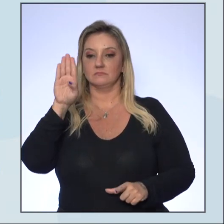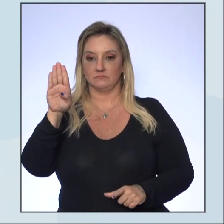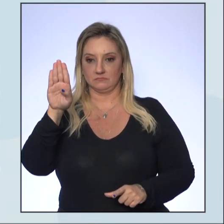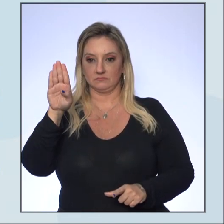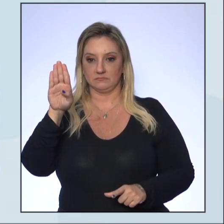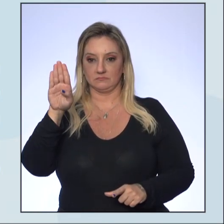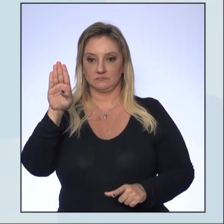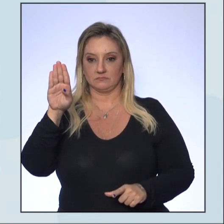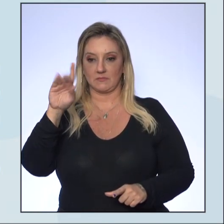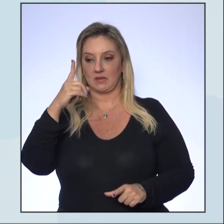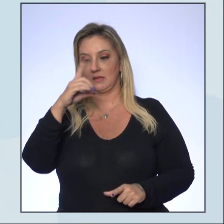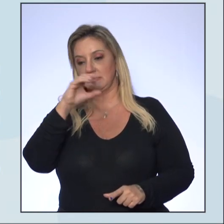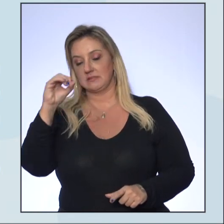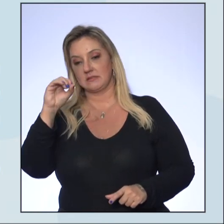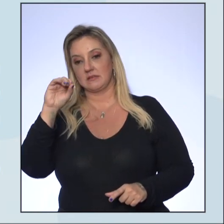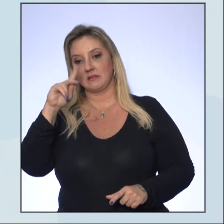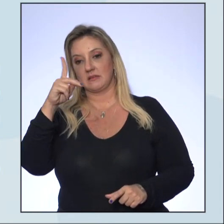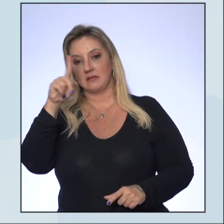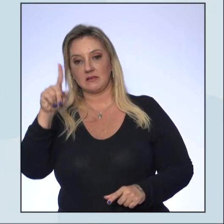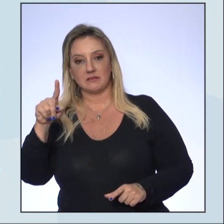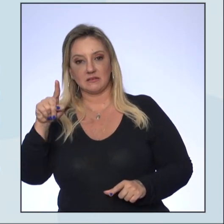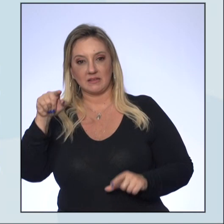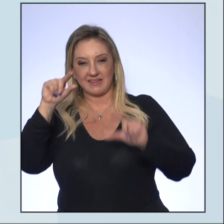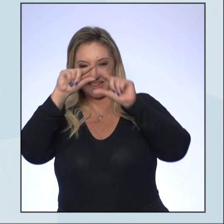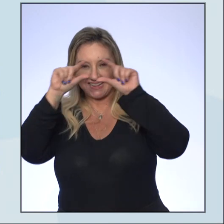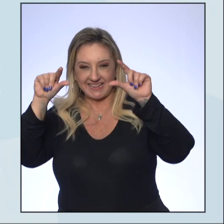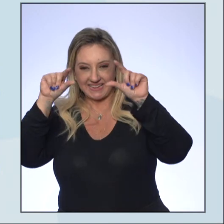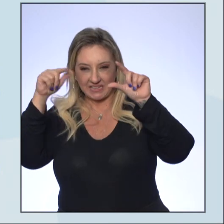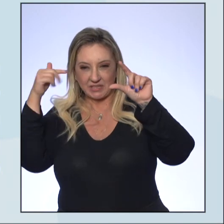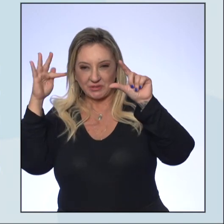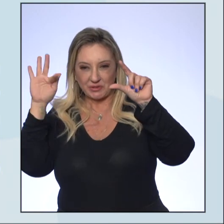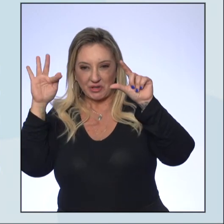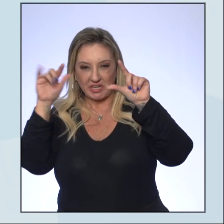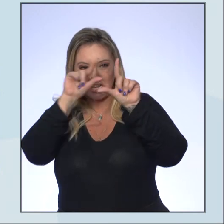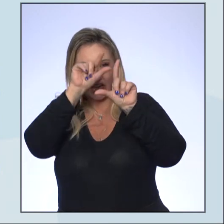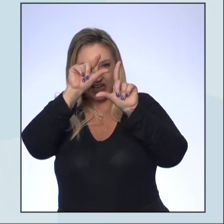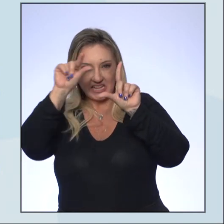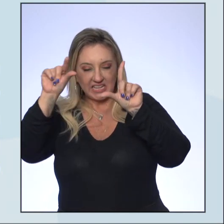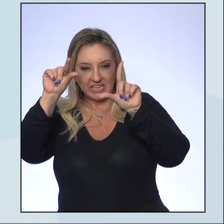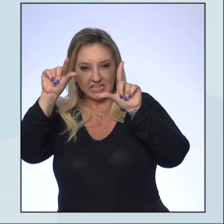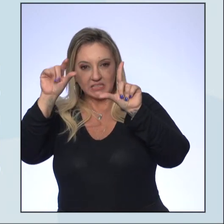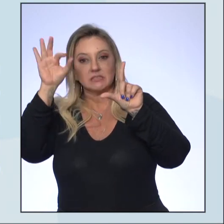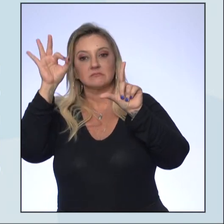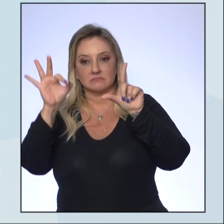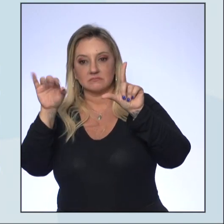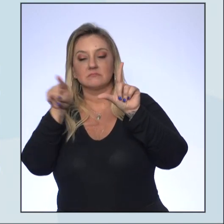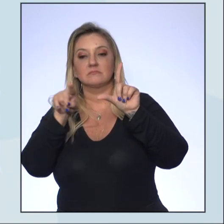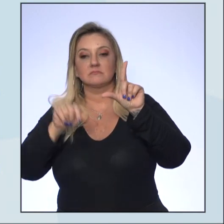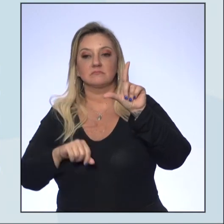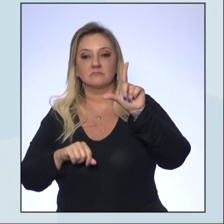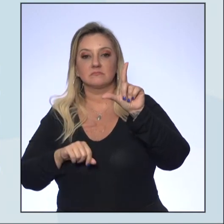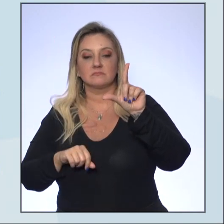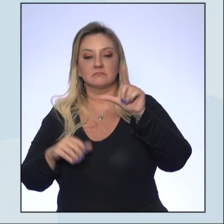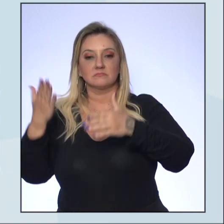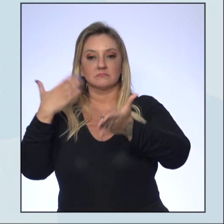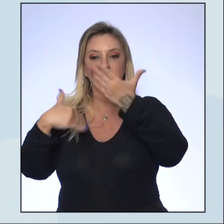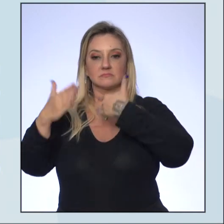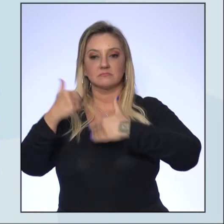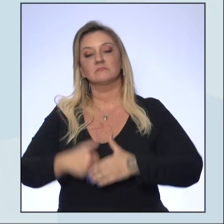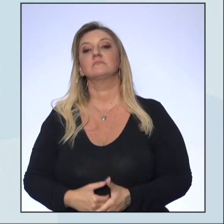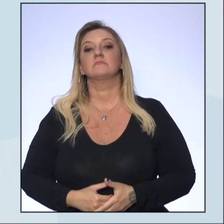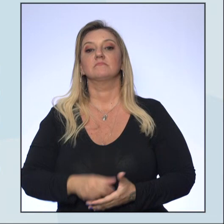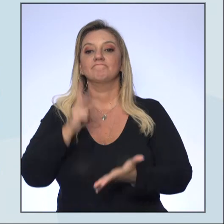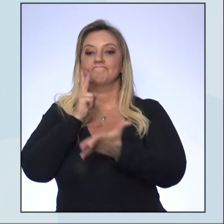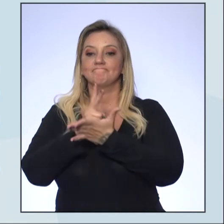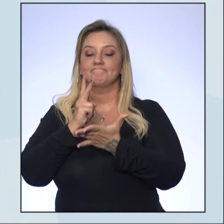e 100 Hz. Está lá na região da dor? Está na região da dor. Então, está correto. Então, só para revisar aqui com vocês, mantendo